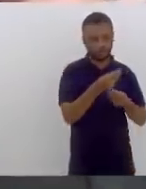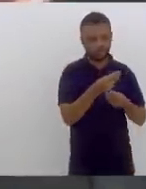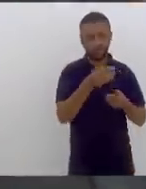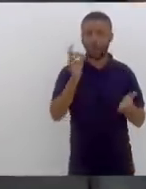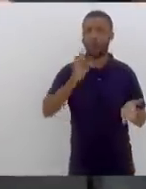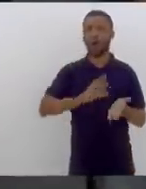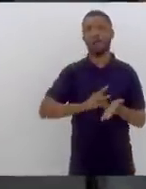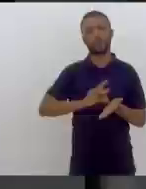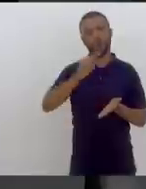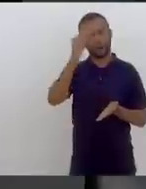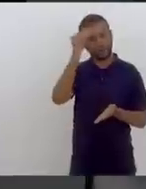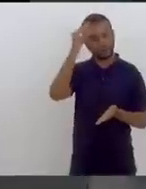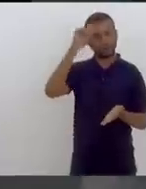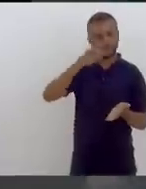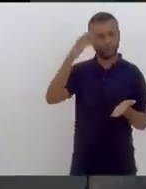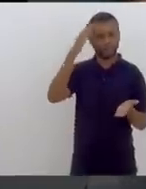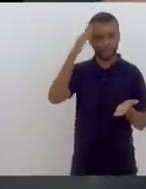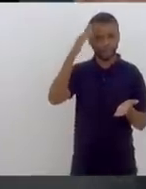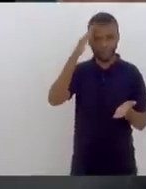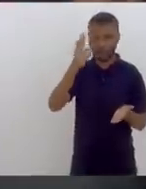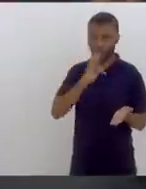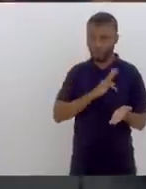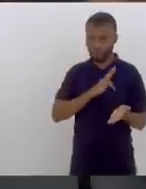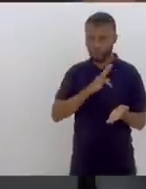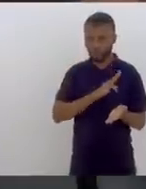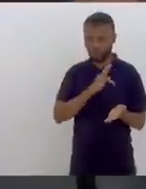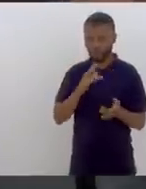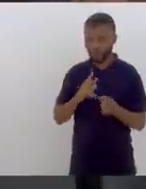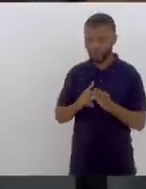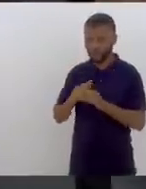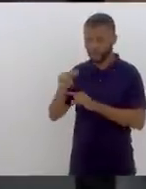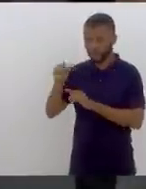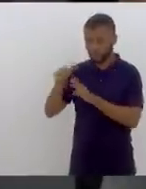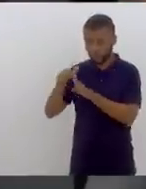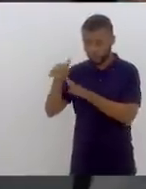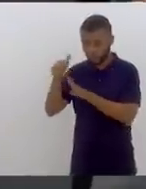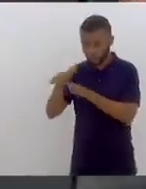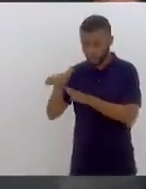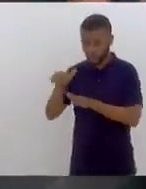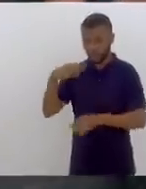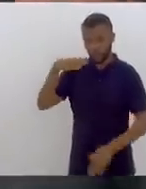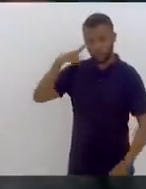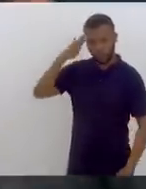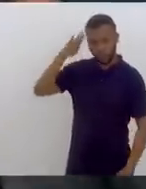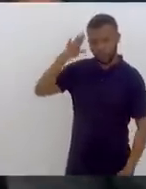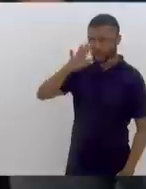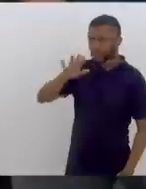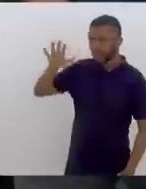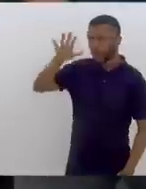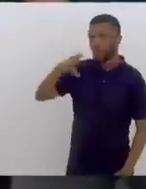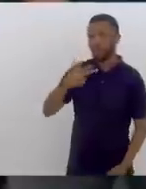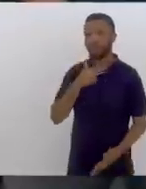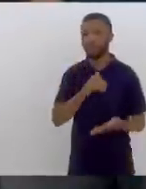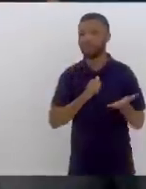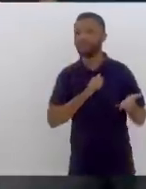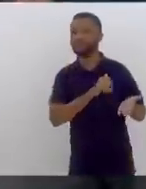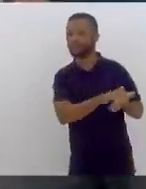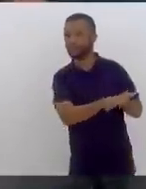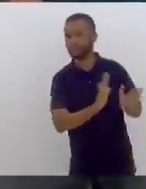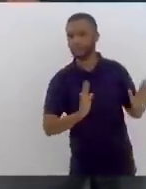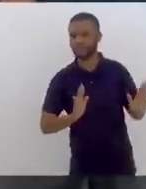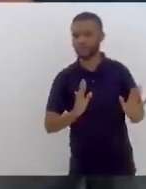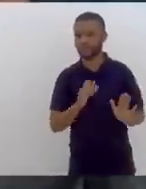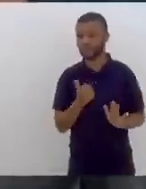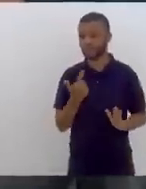que o policial militar que ele ganha no conselho ele não pode ser excluído pelo Comandante geral então desde o dia 12 de